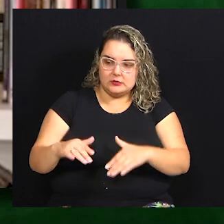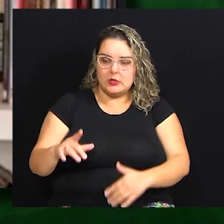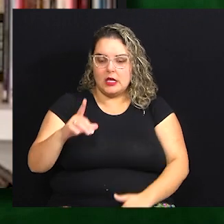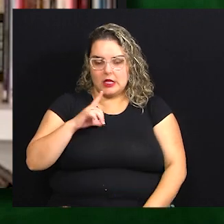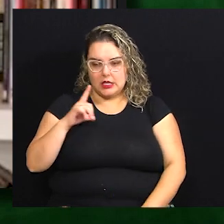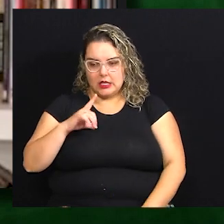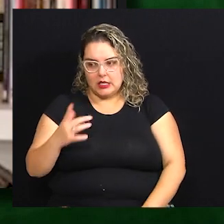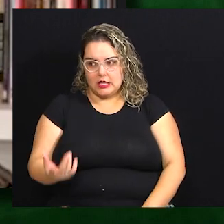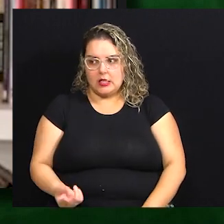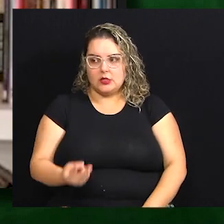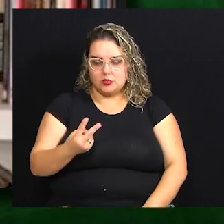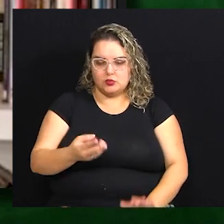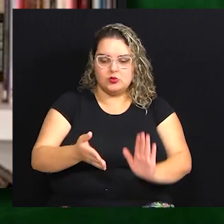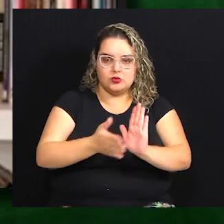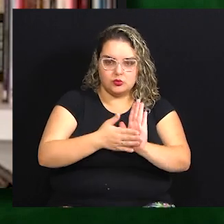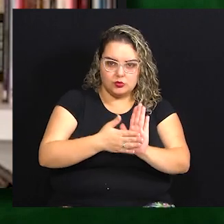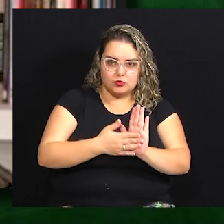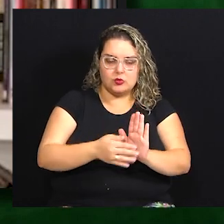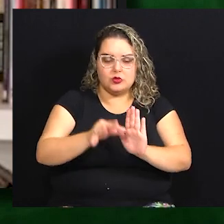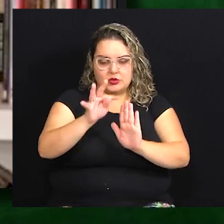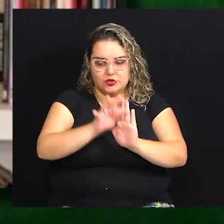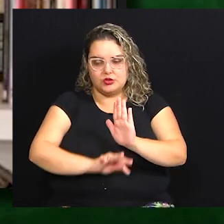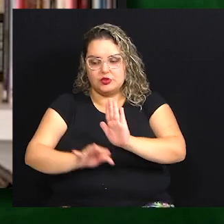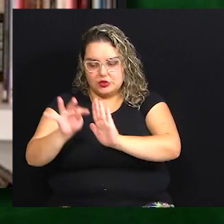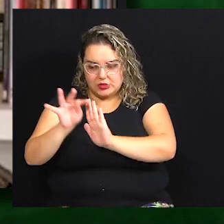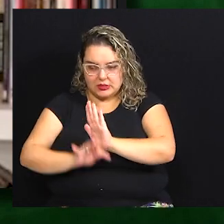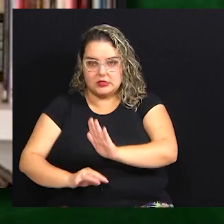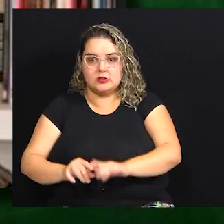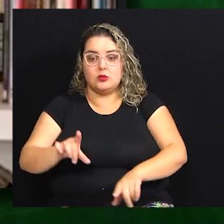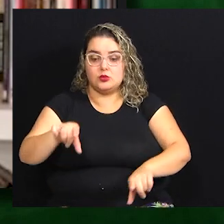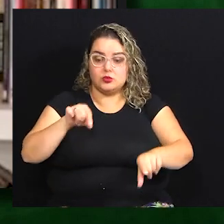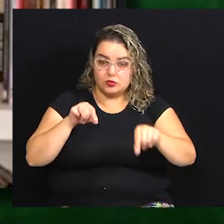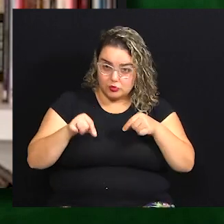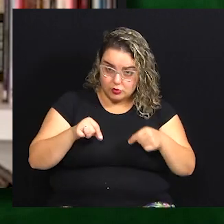Ela tem 2 propostas de texto, então